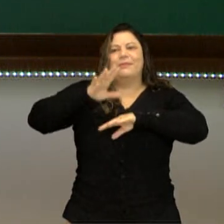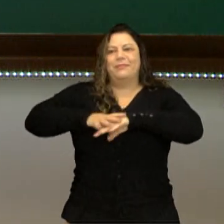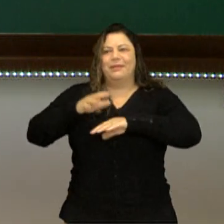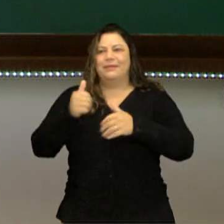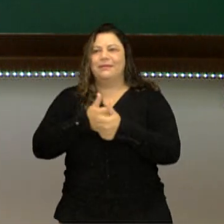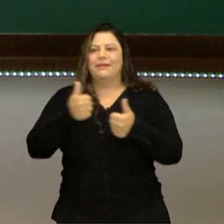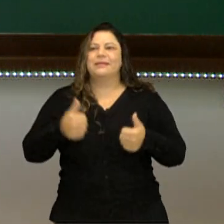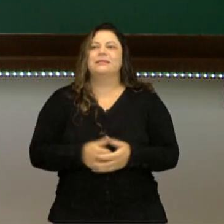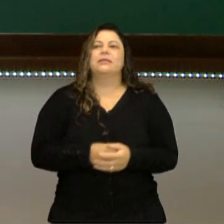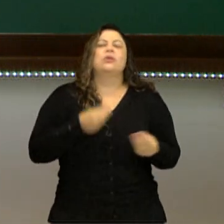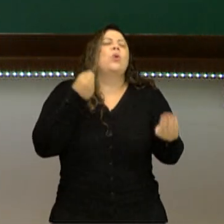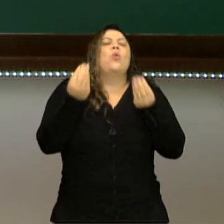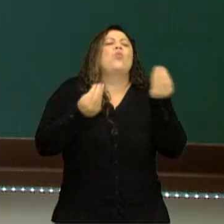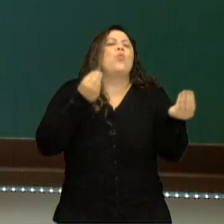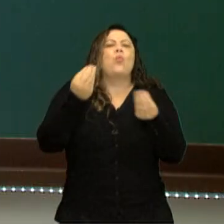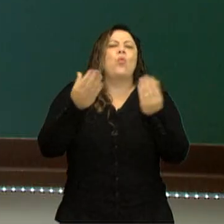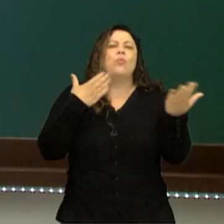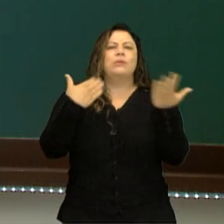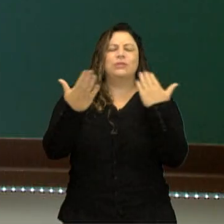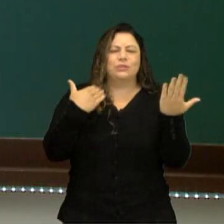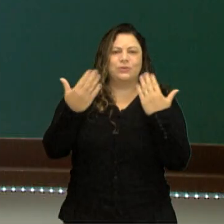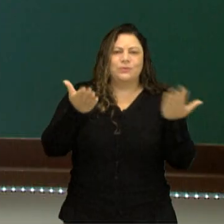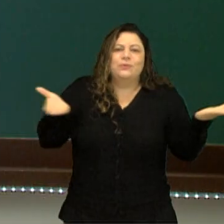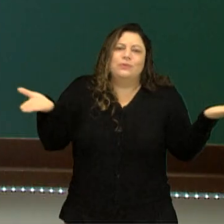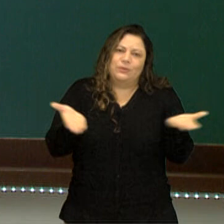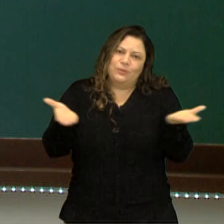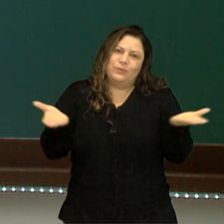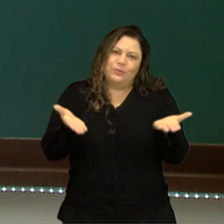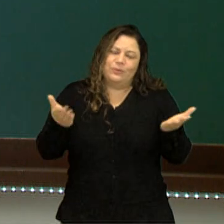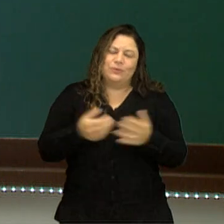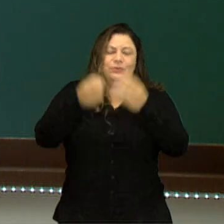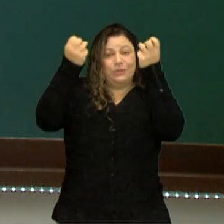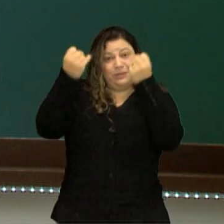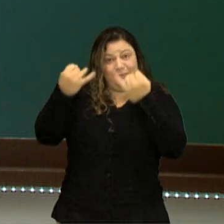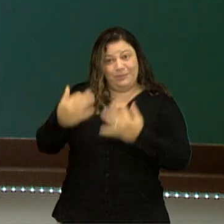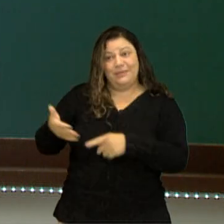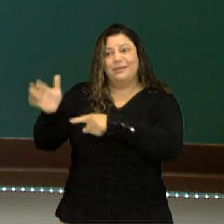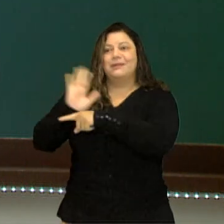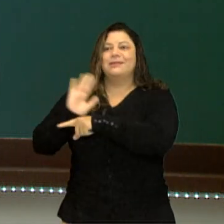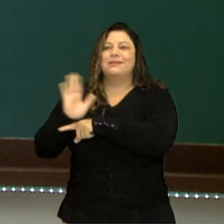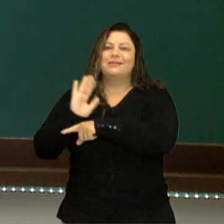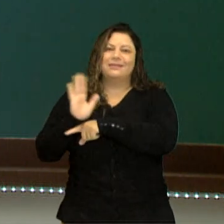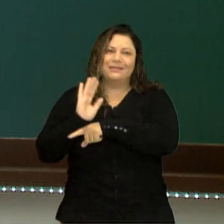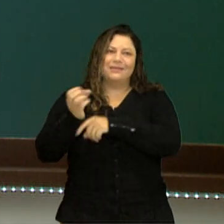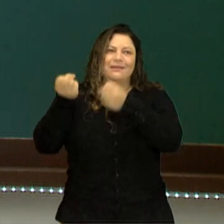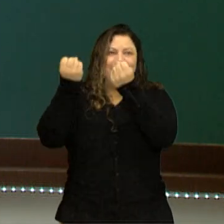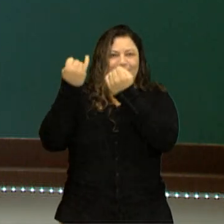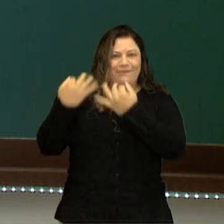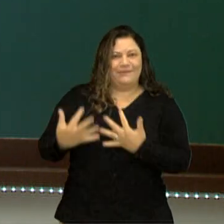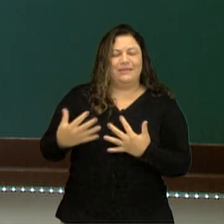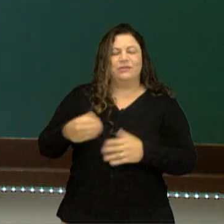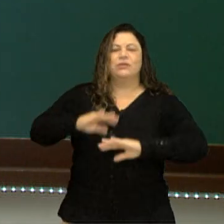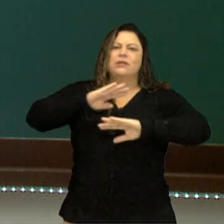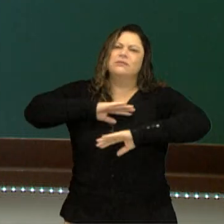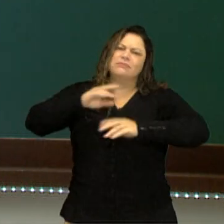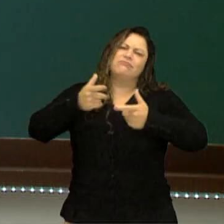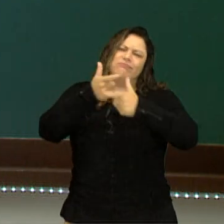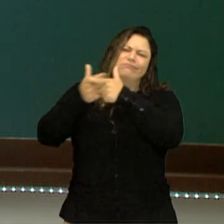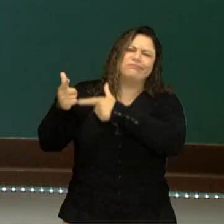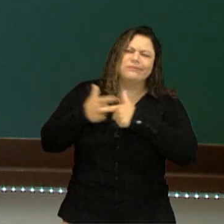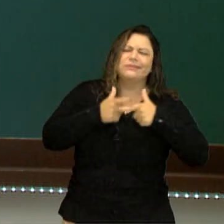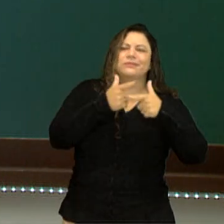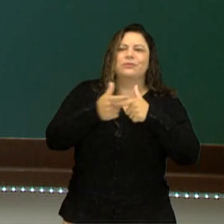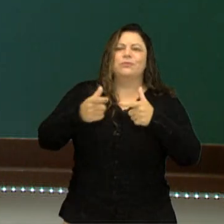Então, como a gente conversou hoje, nós falamos nesse vídeo especificamente de situações, problemas